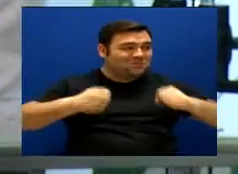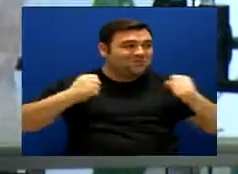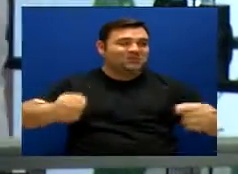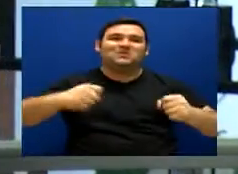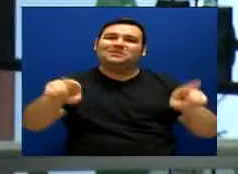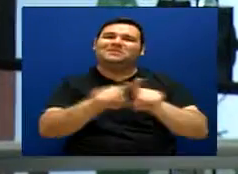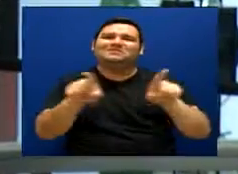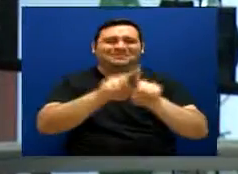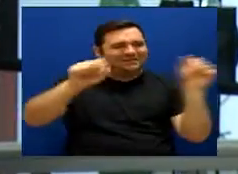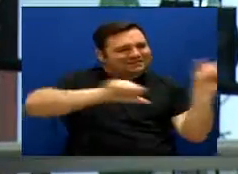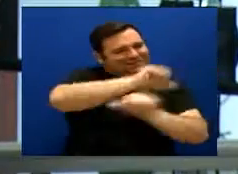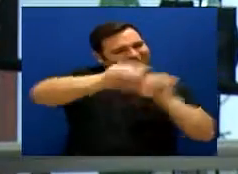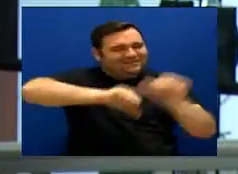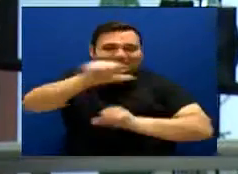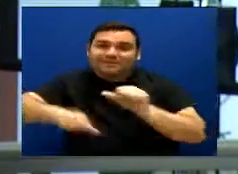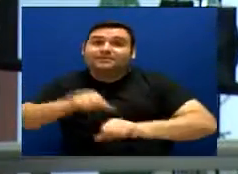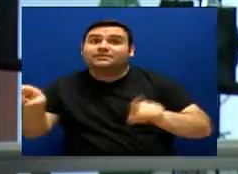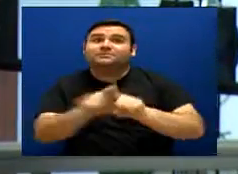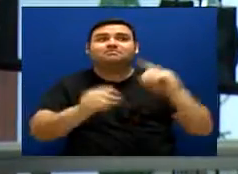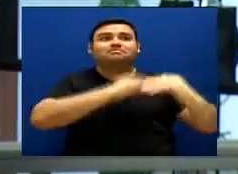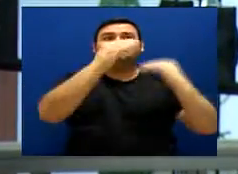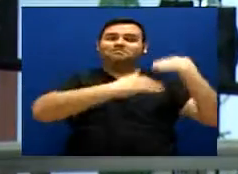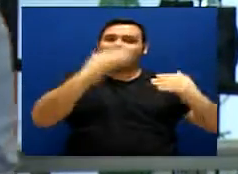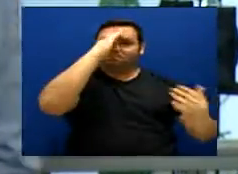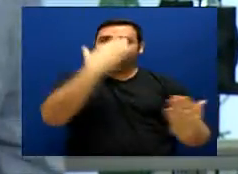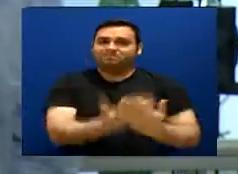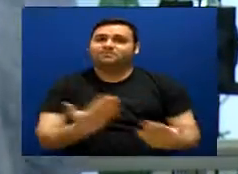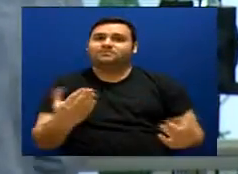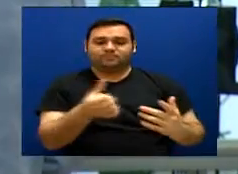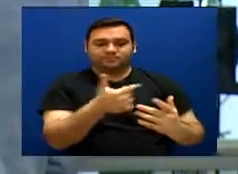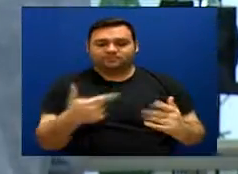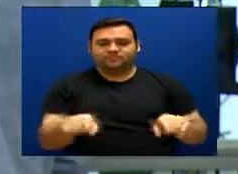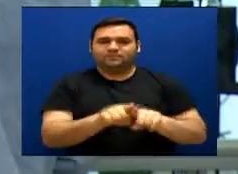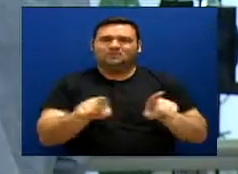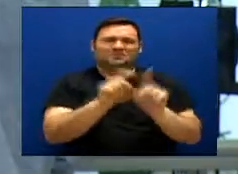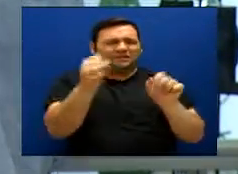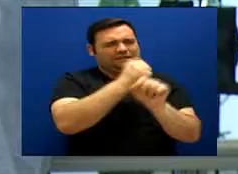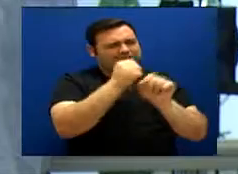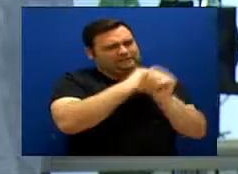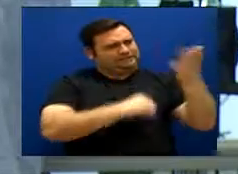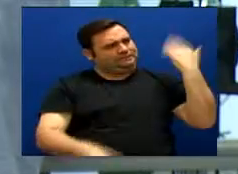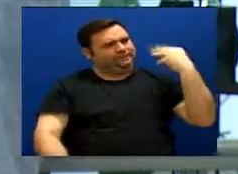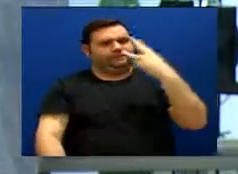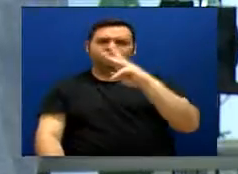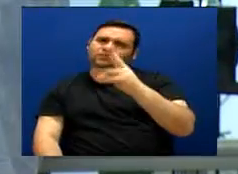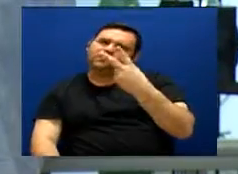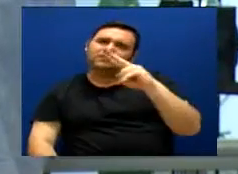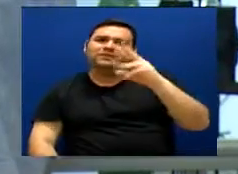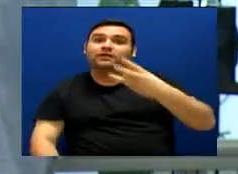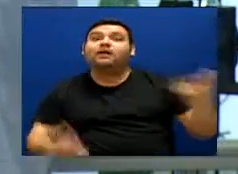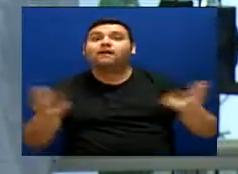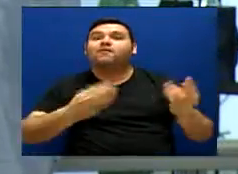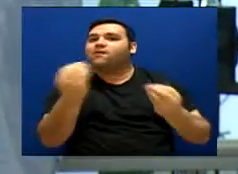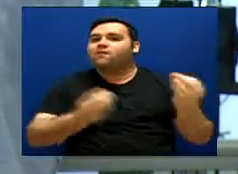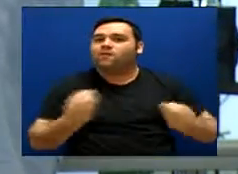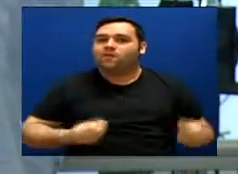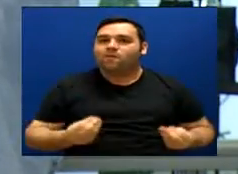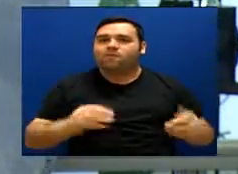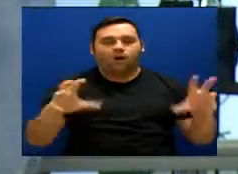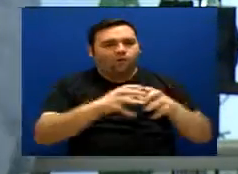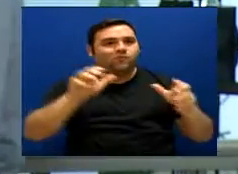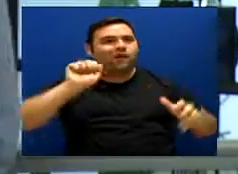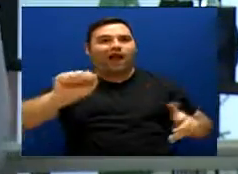história, mudar essa história e para melhorar e acreditar. O São Bento, que há 2, 3 anos atrás estava lá embaixo, olha agora, rumo à